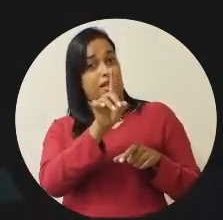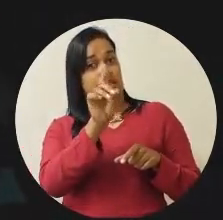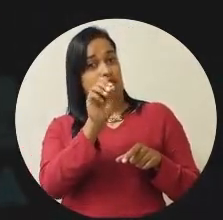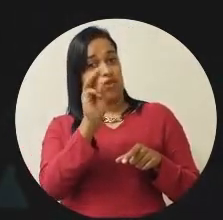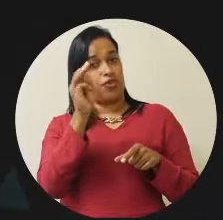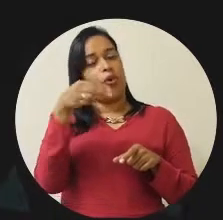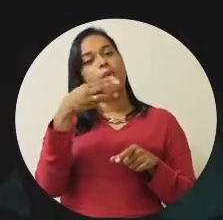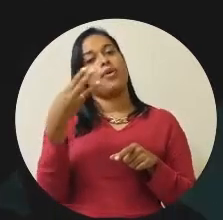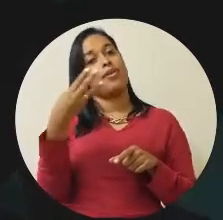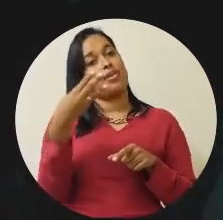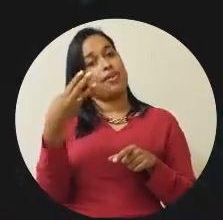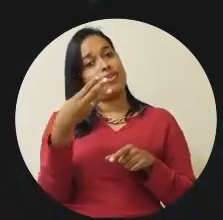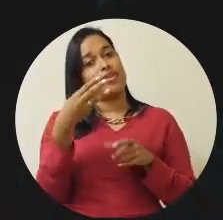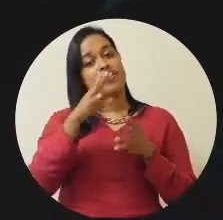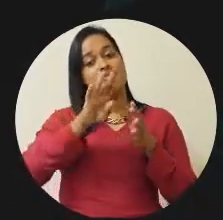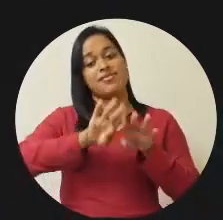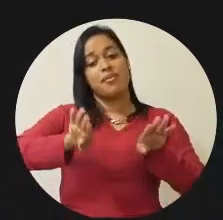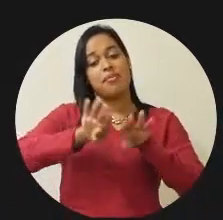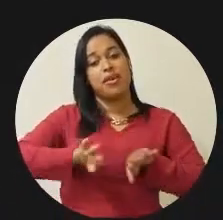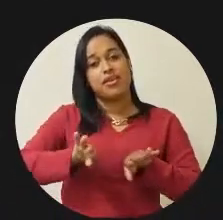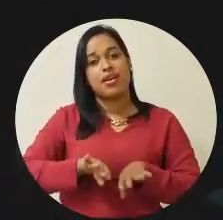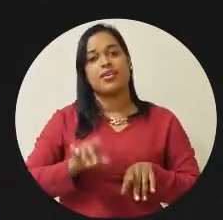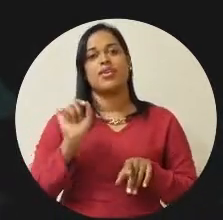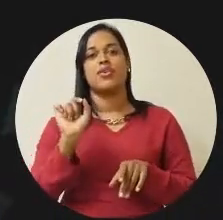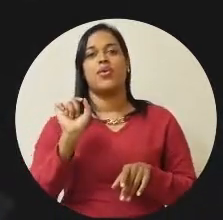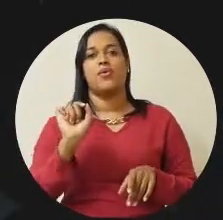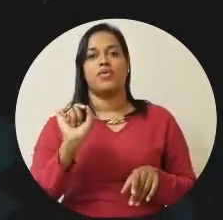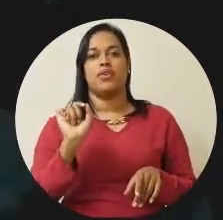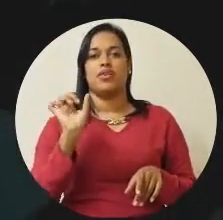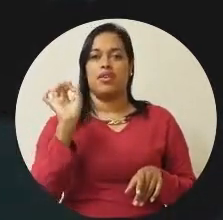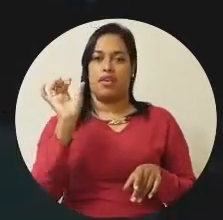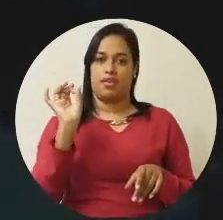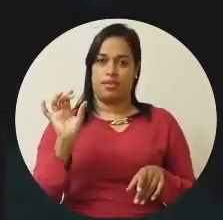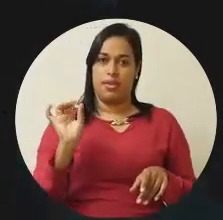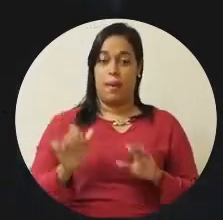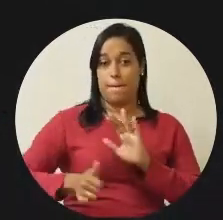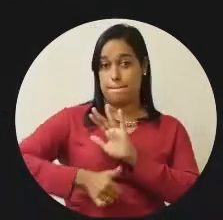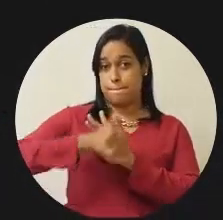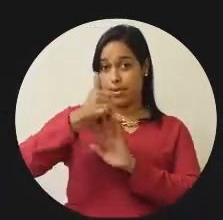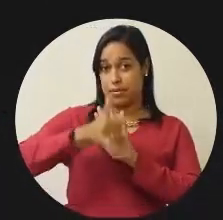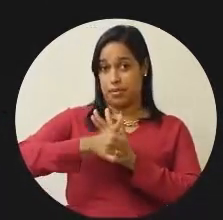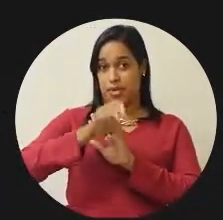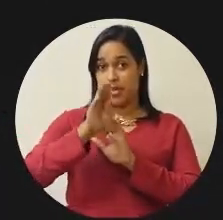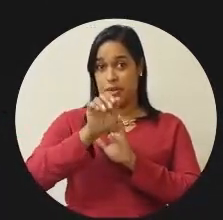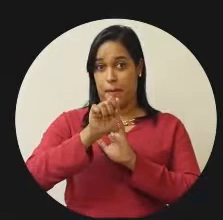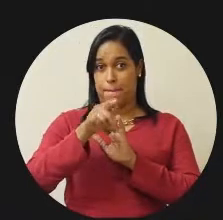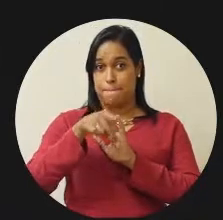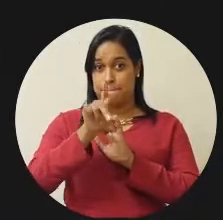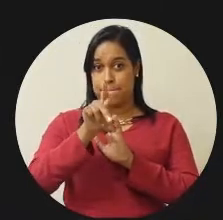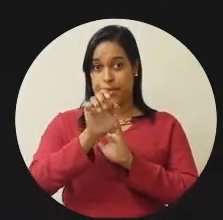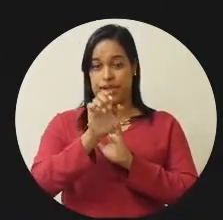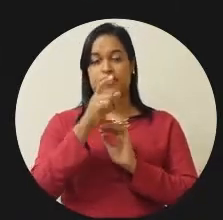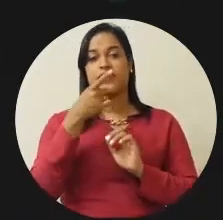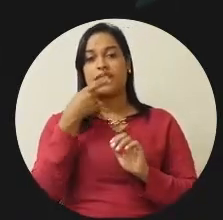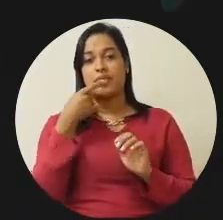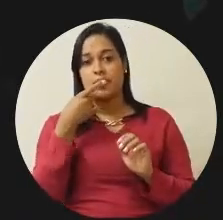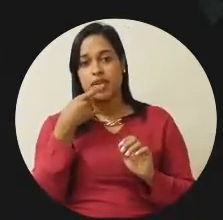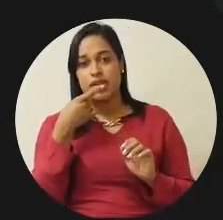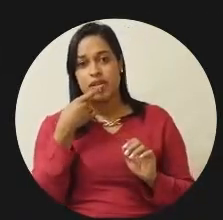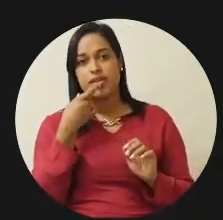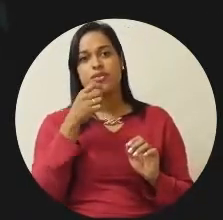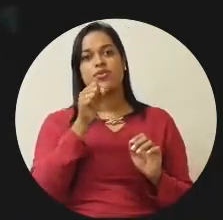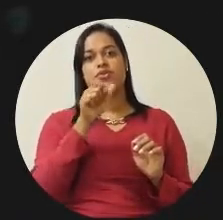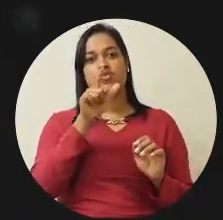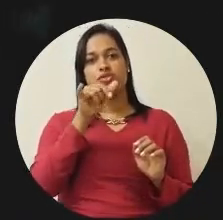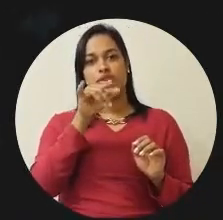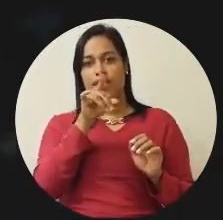são 3 ações separadas por ponto, que elas estão uma atrás da outra. Primeiro ele vai fazer o background color para vermelho, depois ele vai fazer um